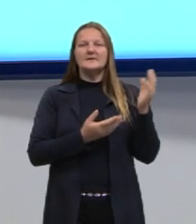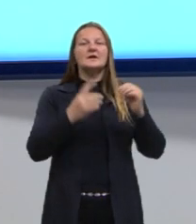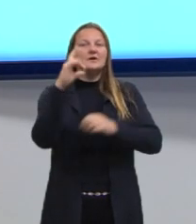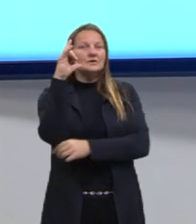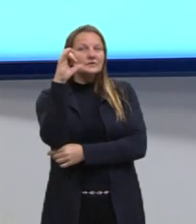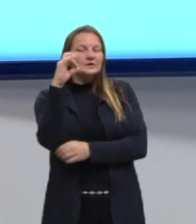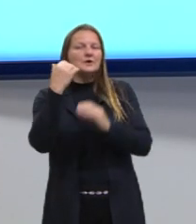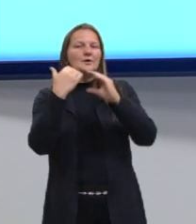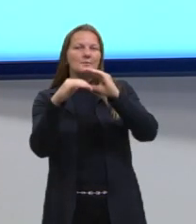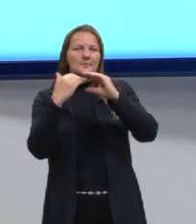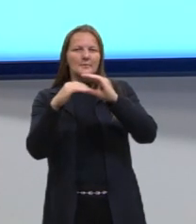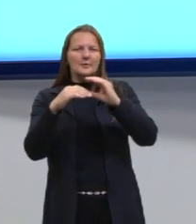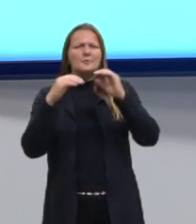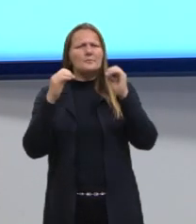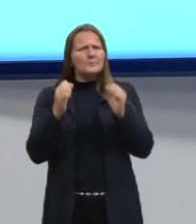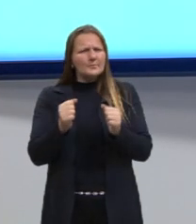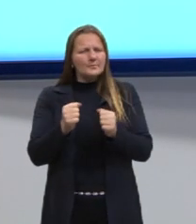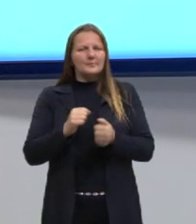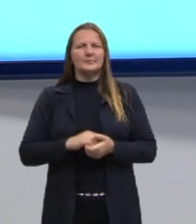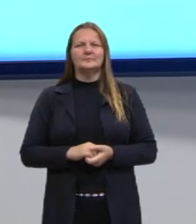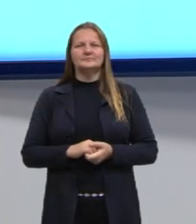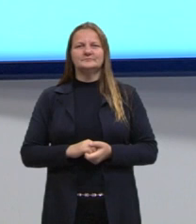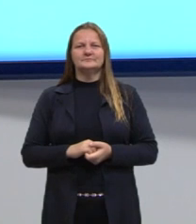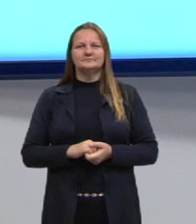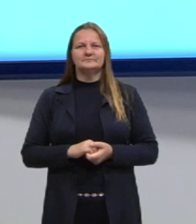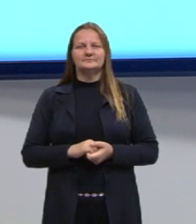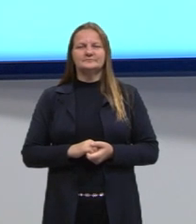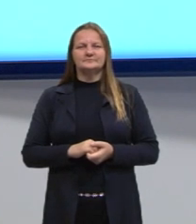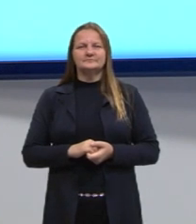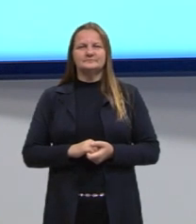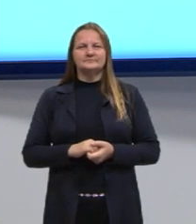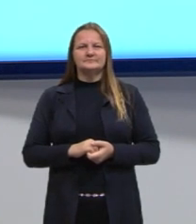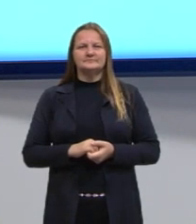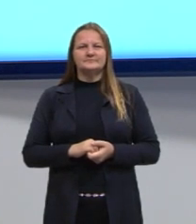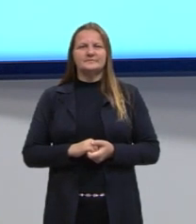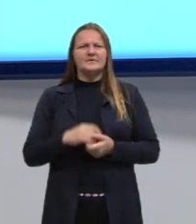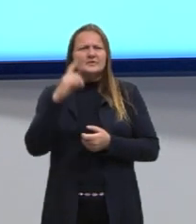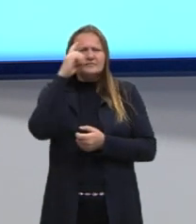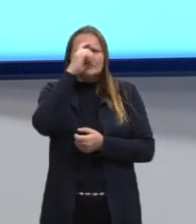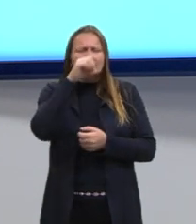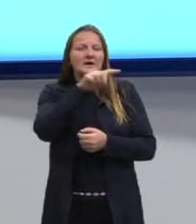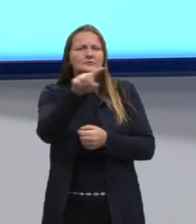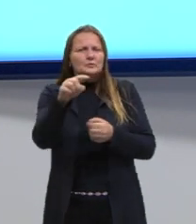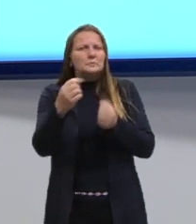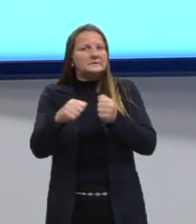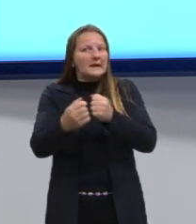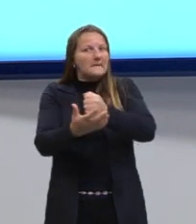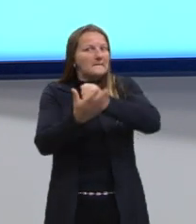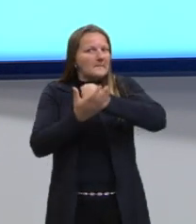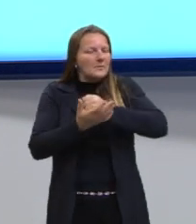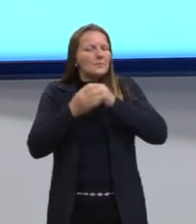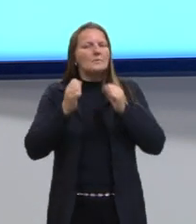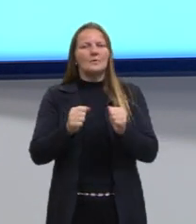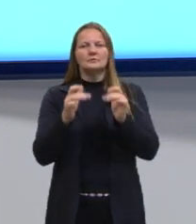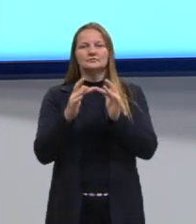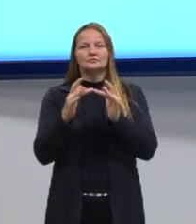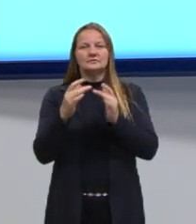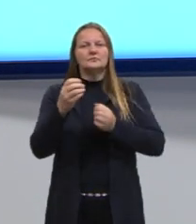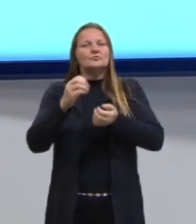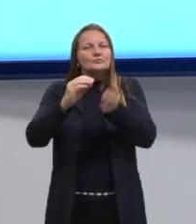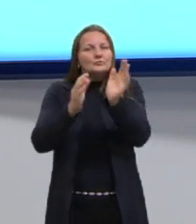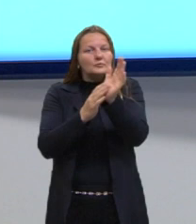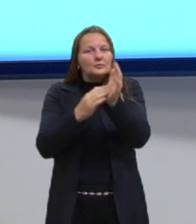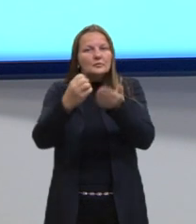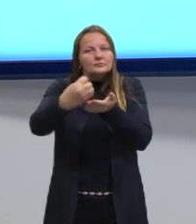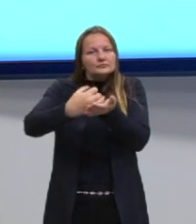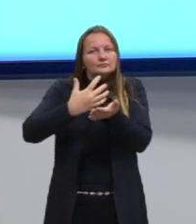caso vocês queira mandar aí uma questão que vocês tiveram dificuldade que precisam de ajuda ou também deixar algumas sugestão